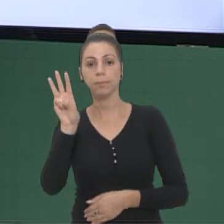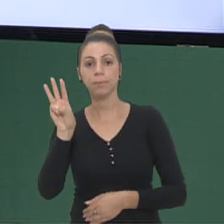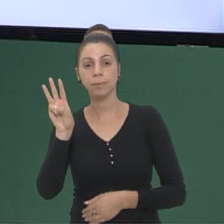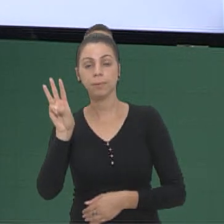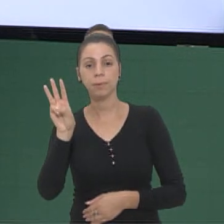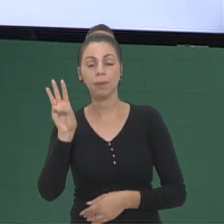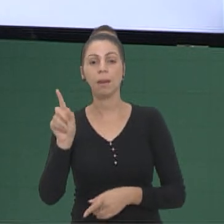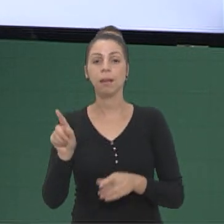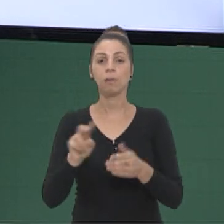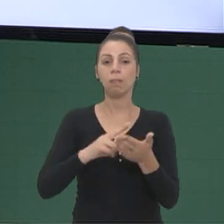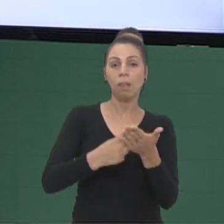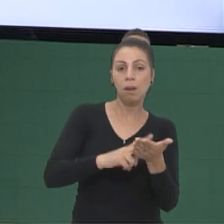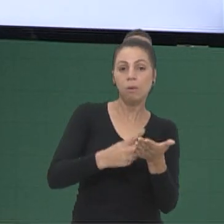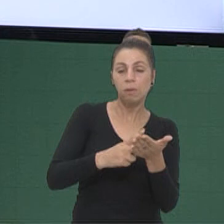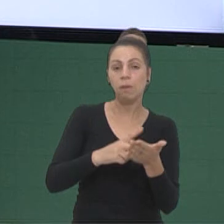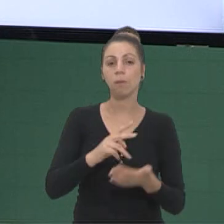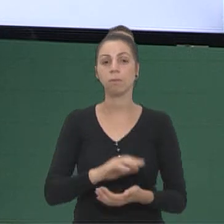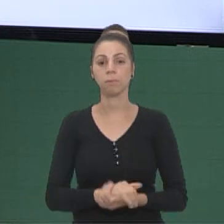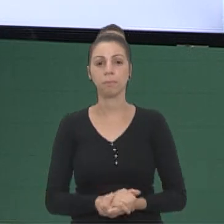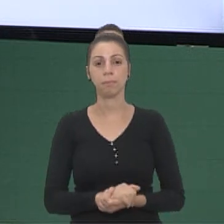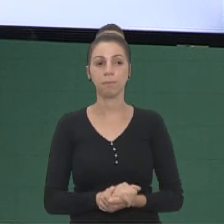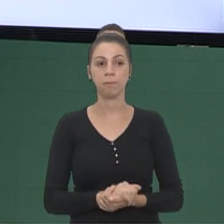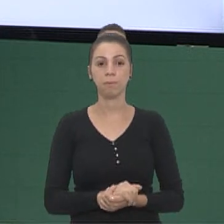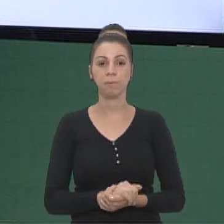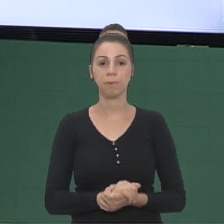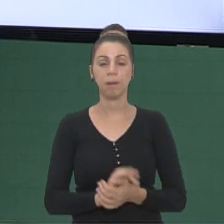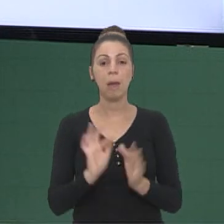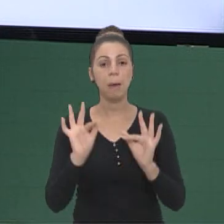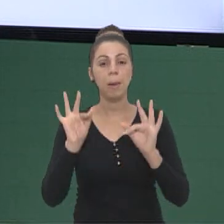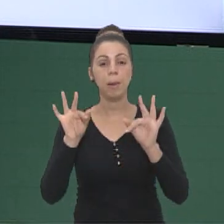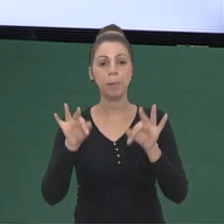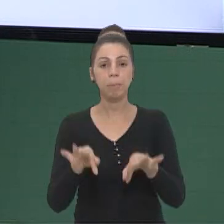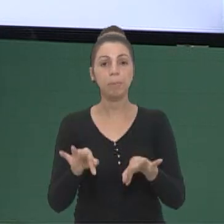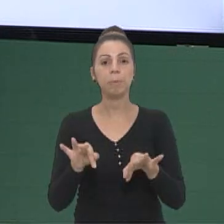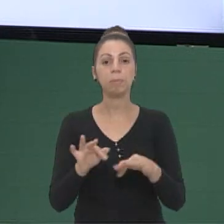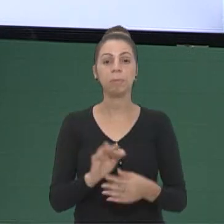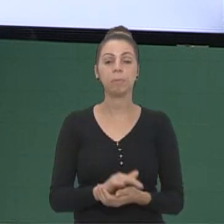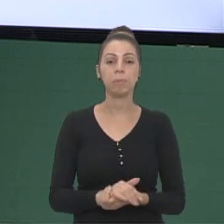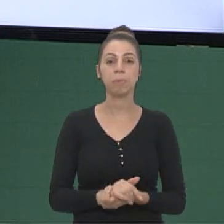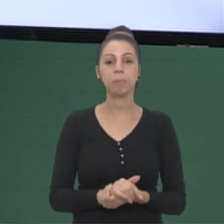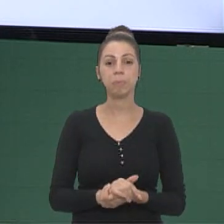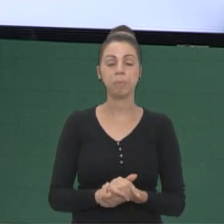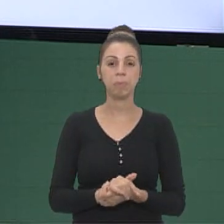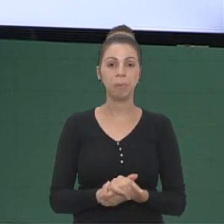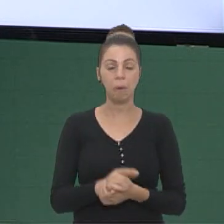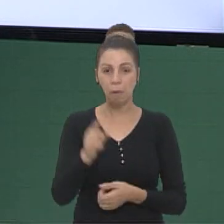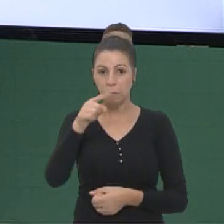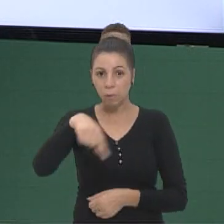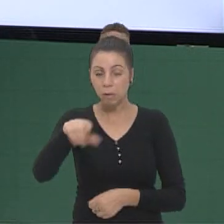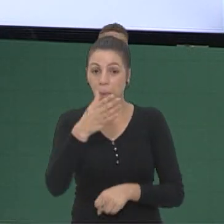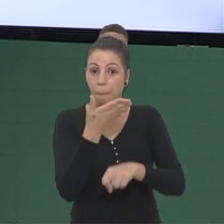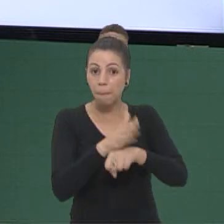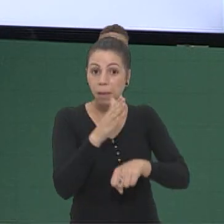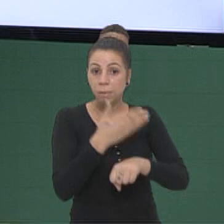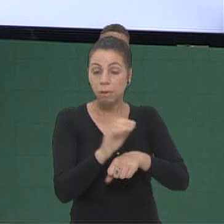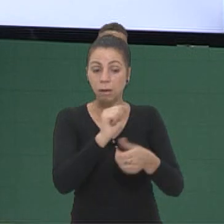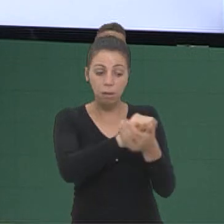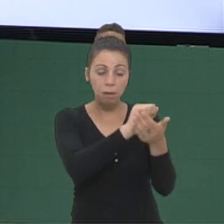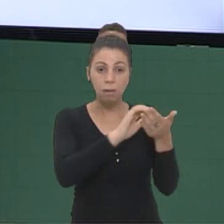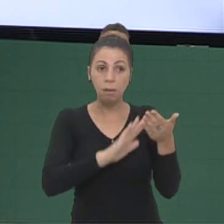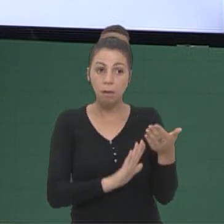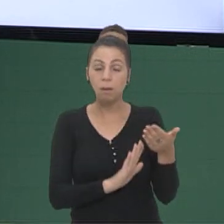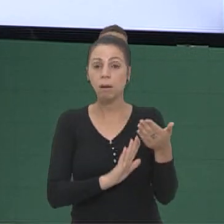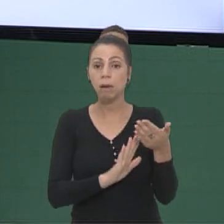versão, tradução. E por fim, as tus lecciones, practica los ejercicios, acceda